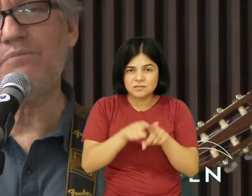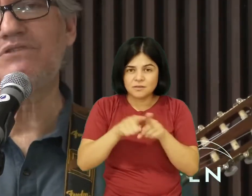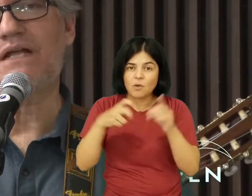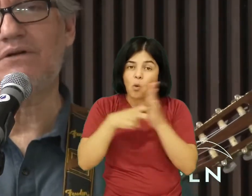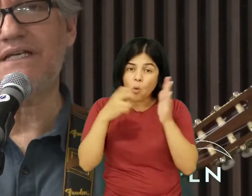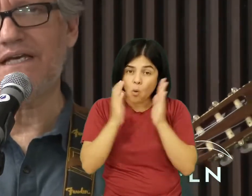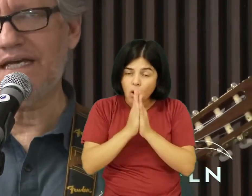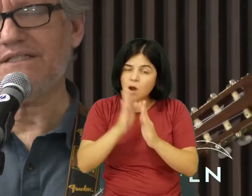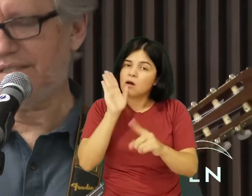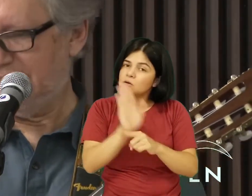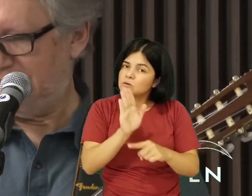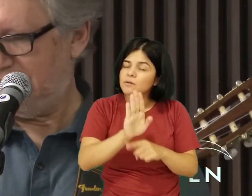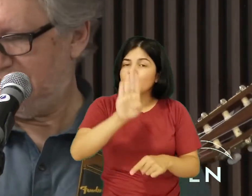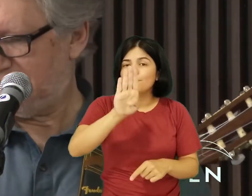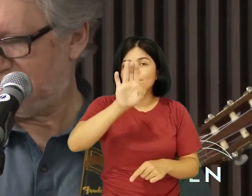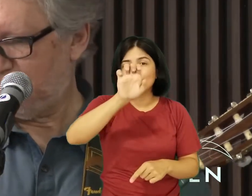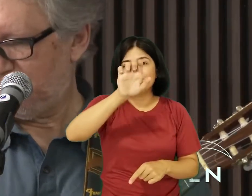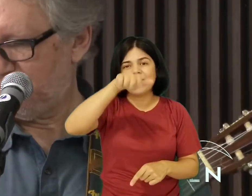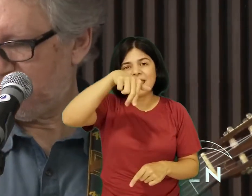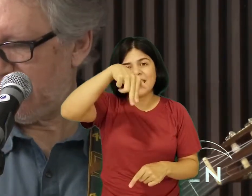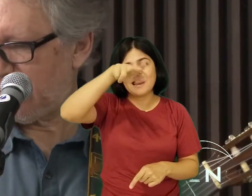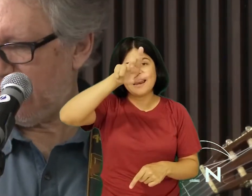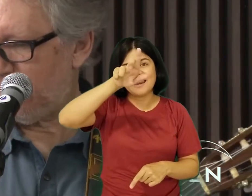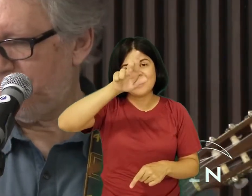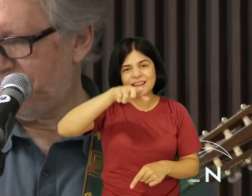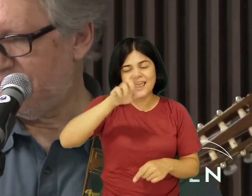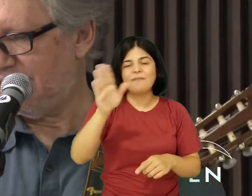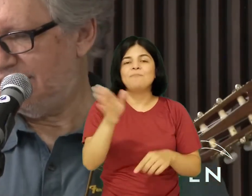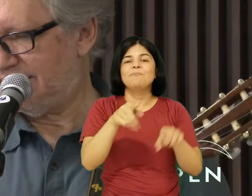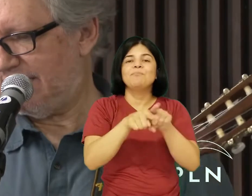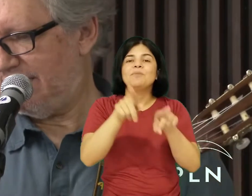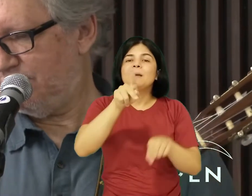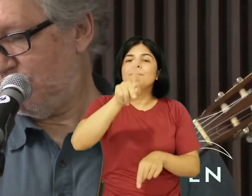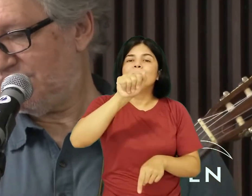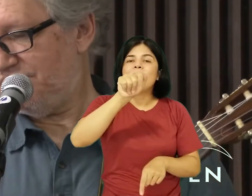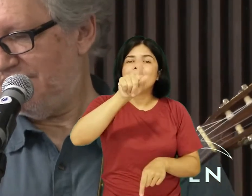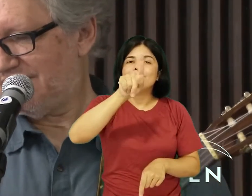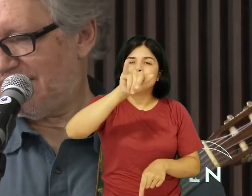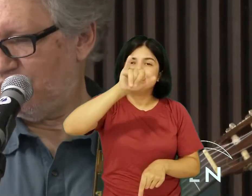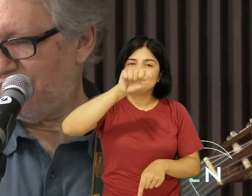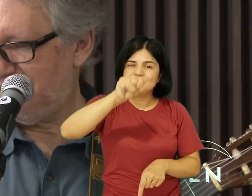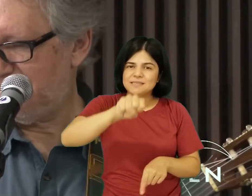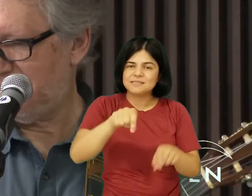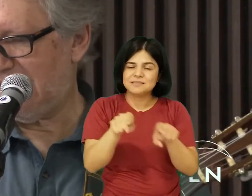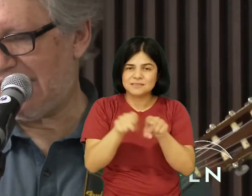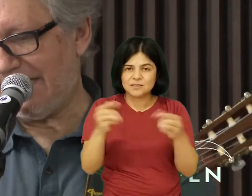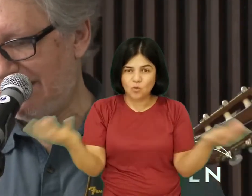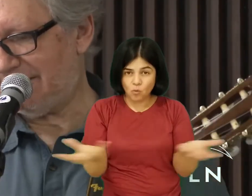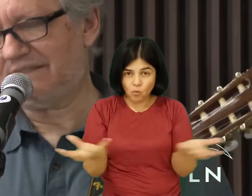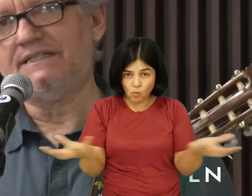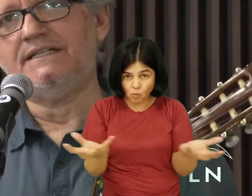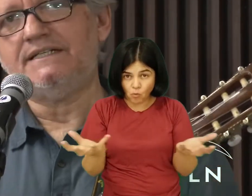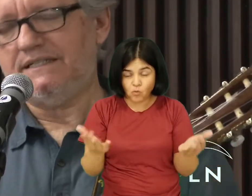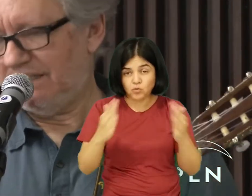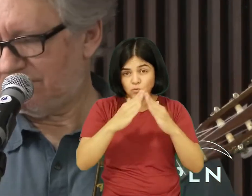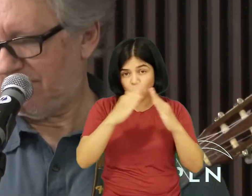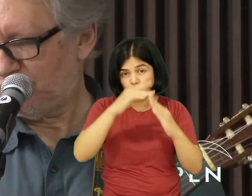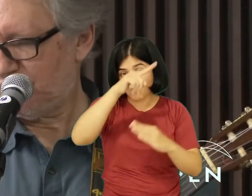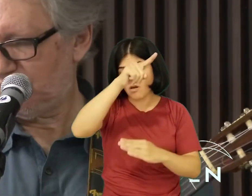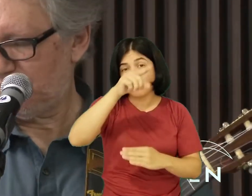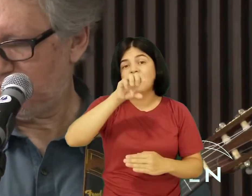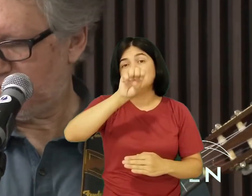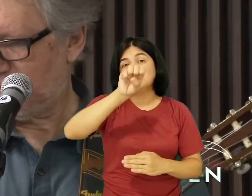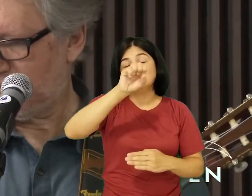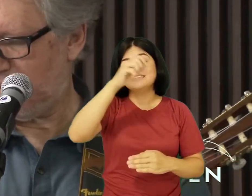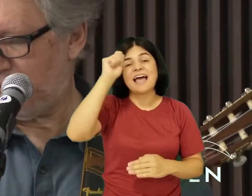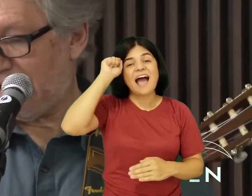são membros da nossa igreja, e eles estão hoje no Senegal. Eles têm 2 filhas, a Heloíse e a Anaís, e nós